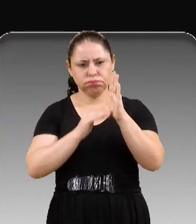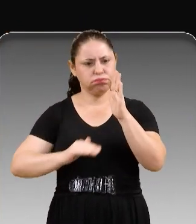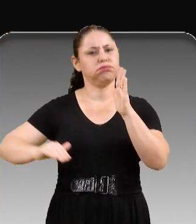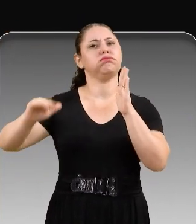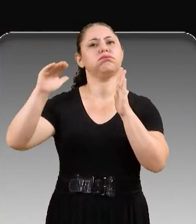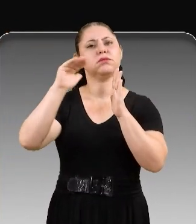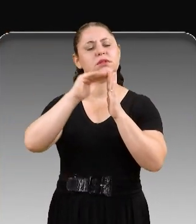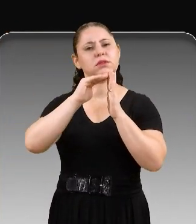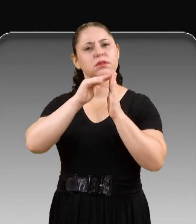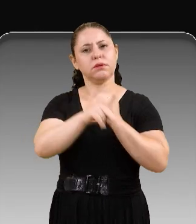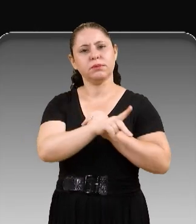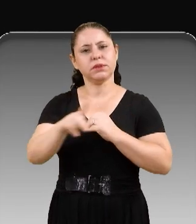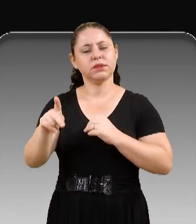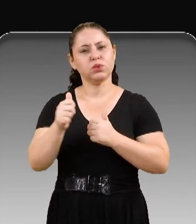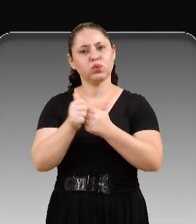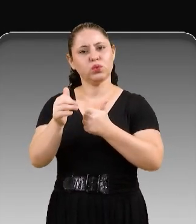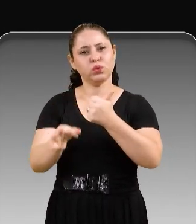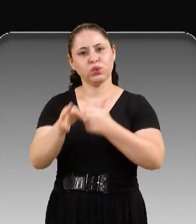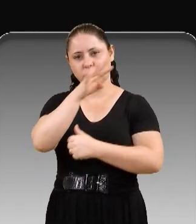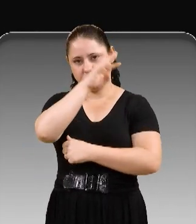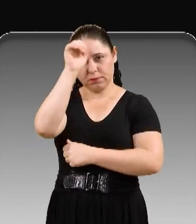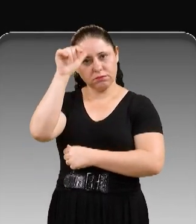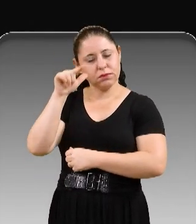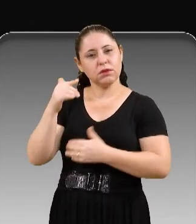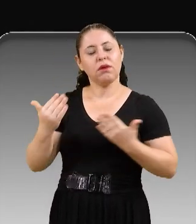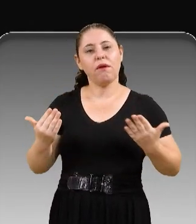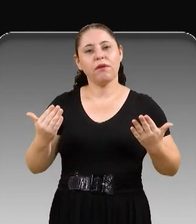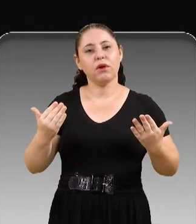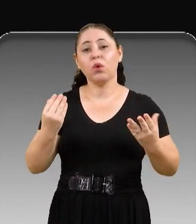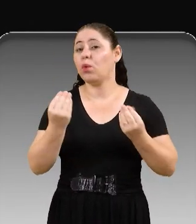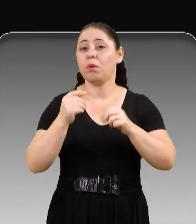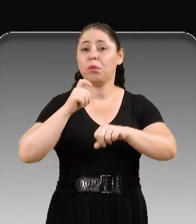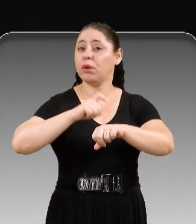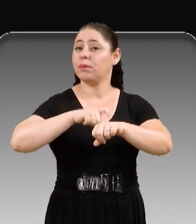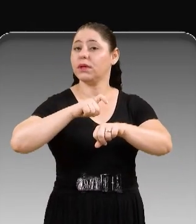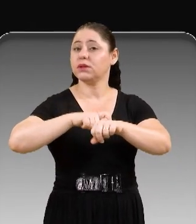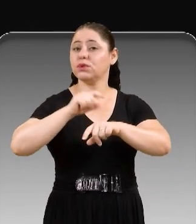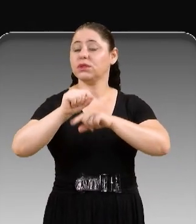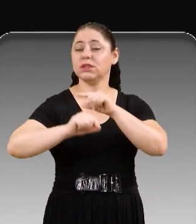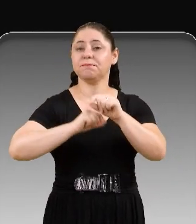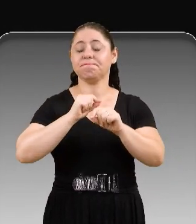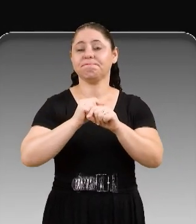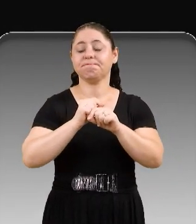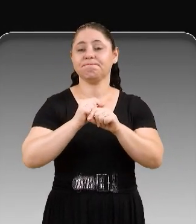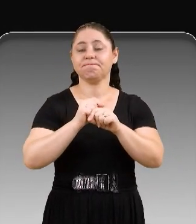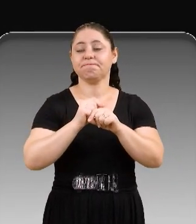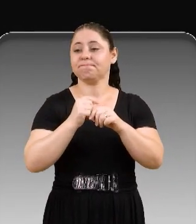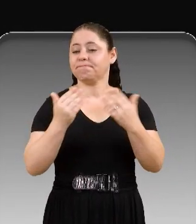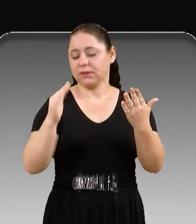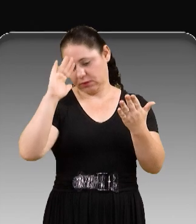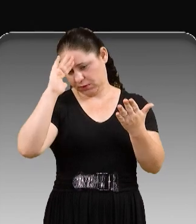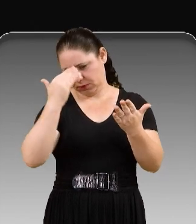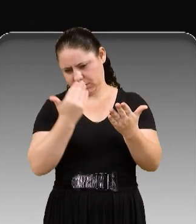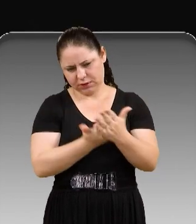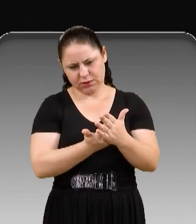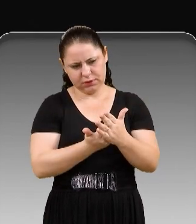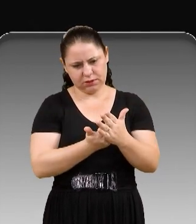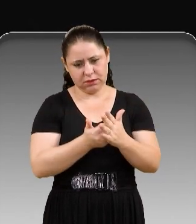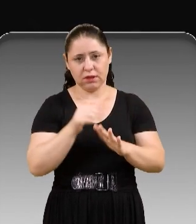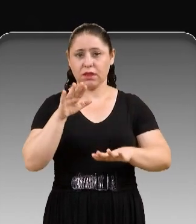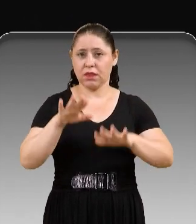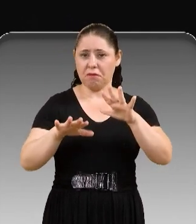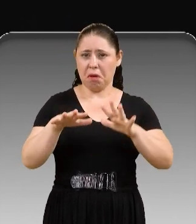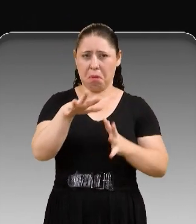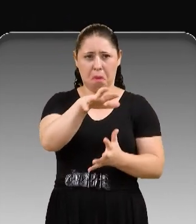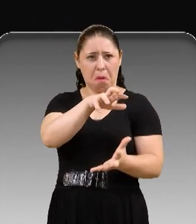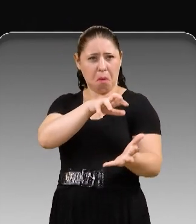à presidência do Tribunal de Justiça de Mato Grosso do Sul, ela veio num momento, eu acredito que